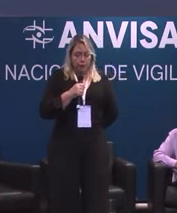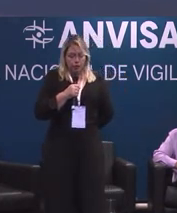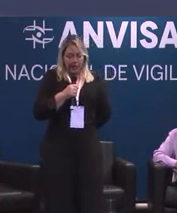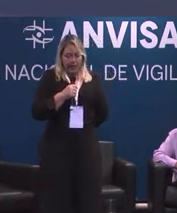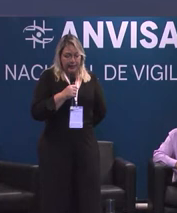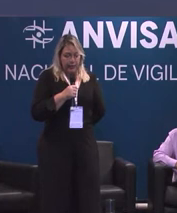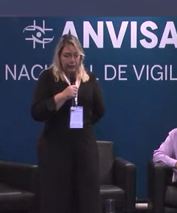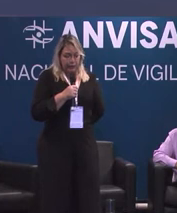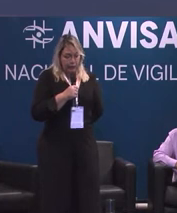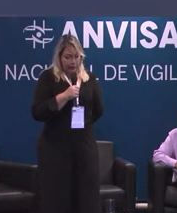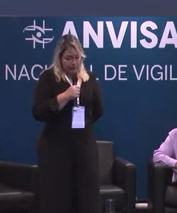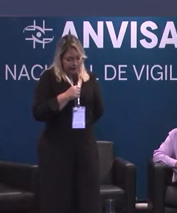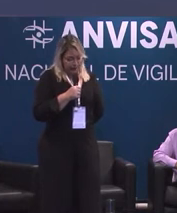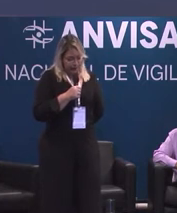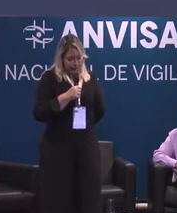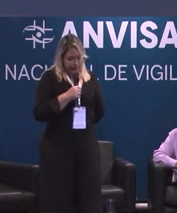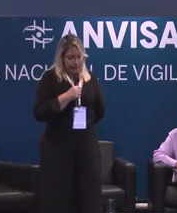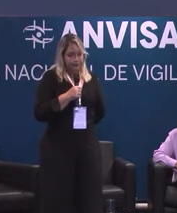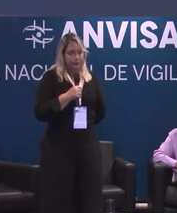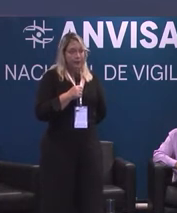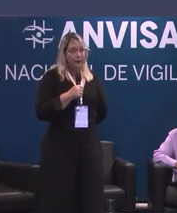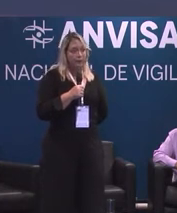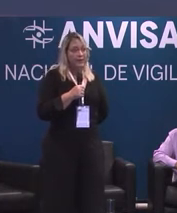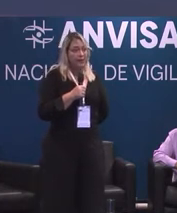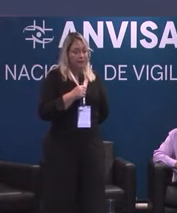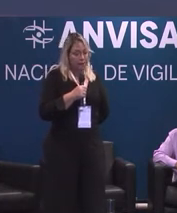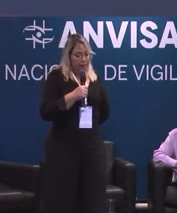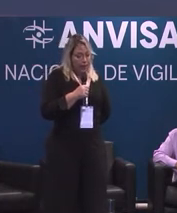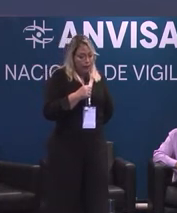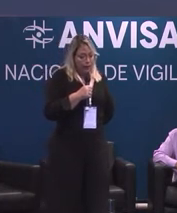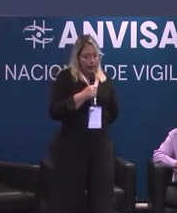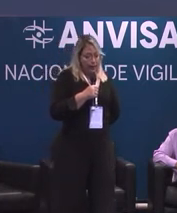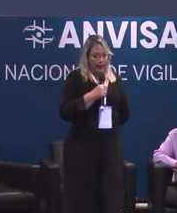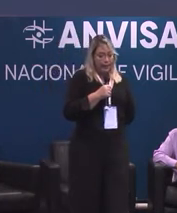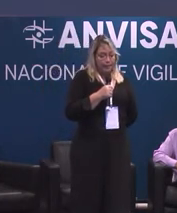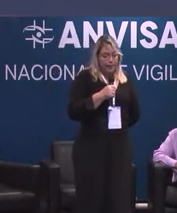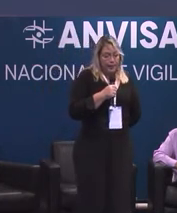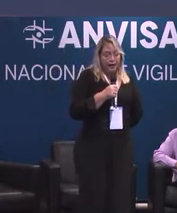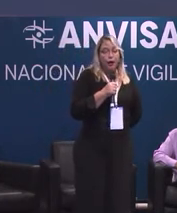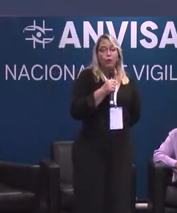Pontos negativos? Pode passar.